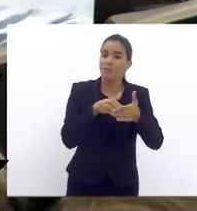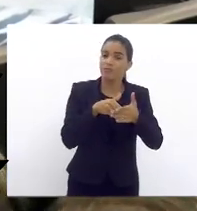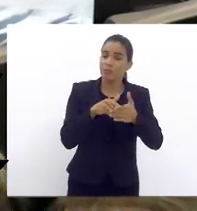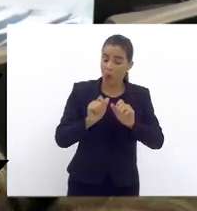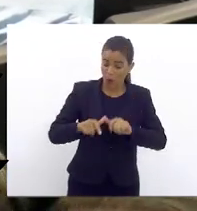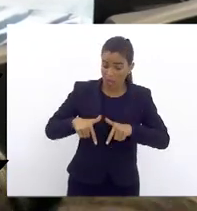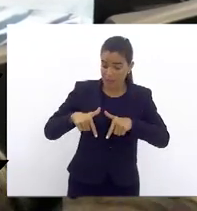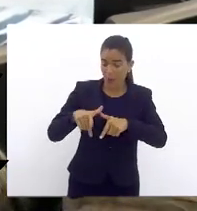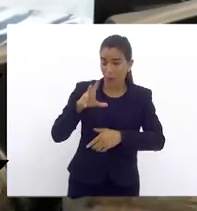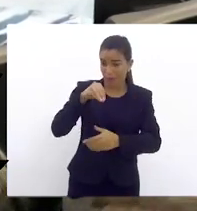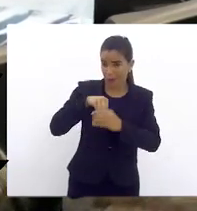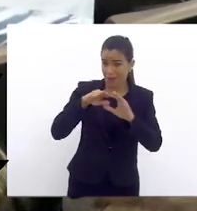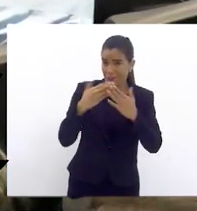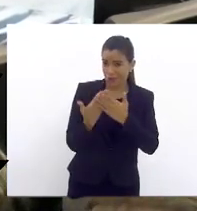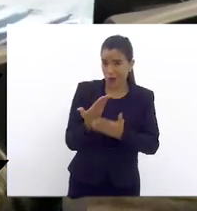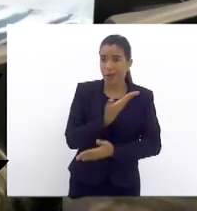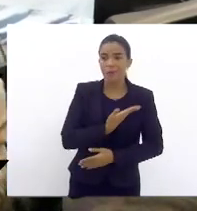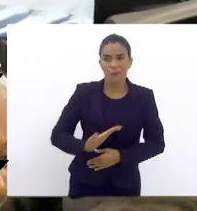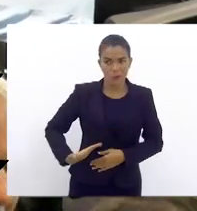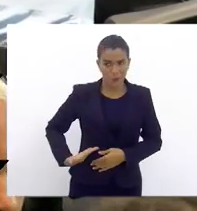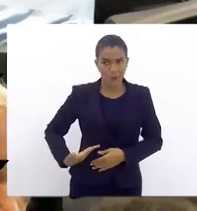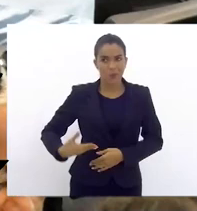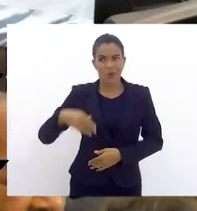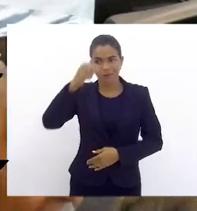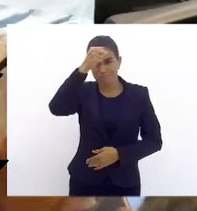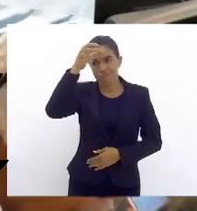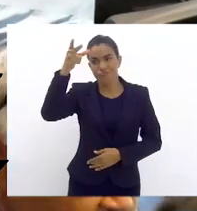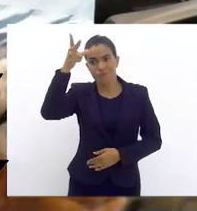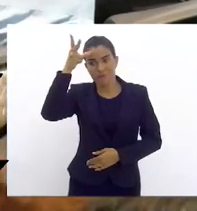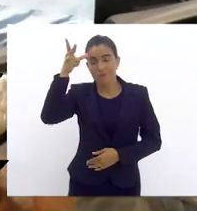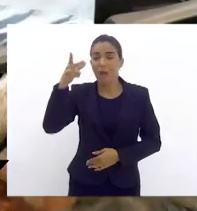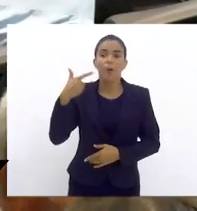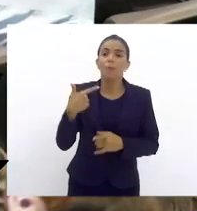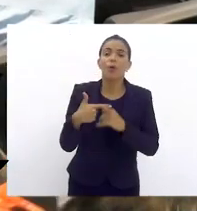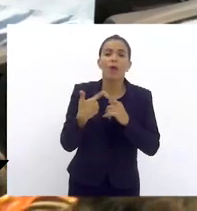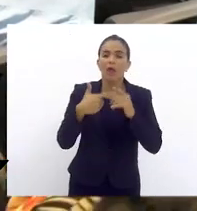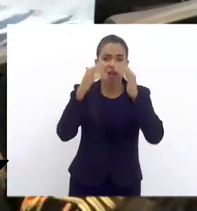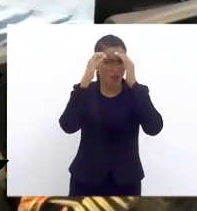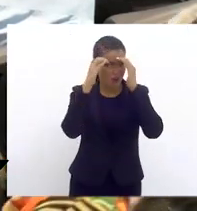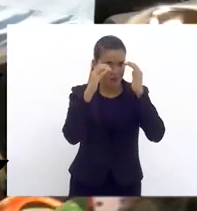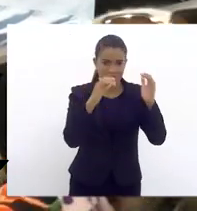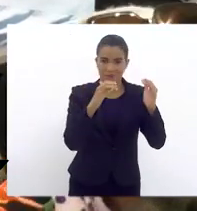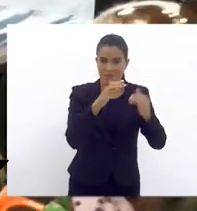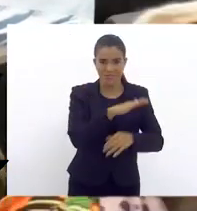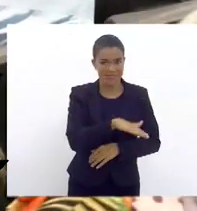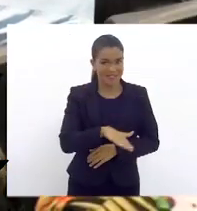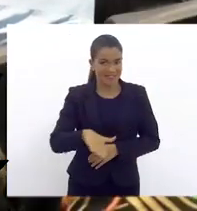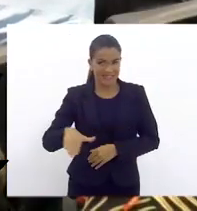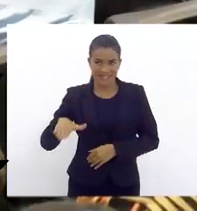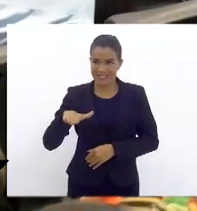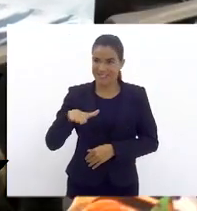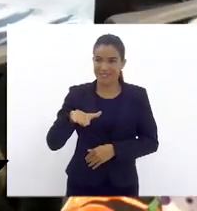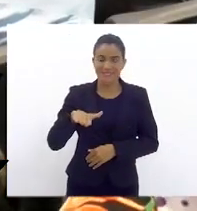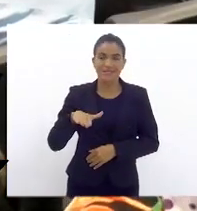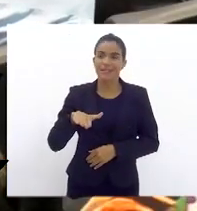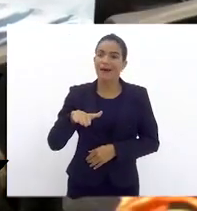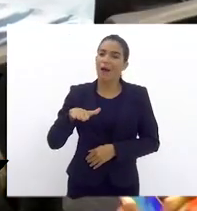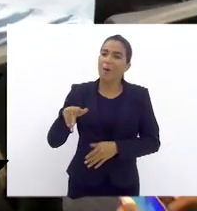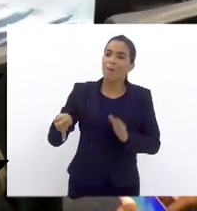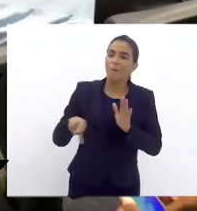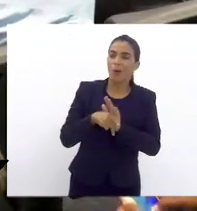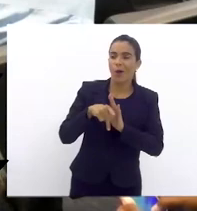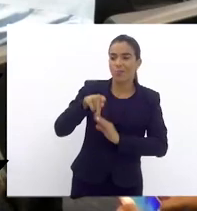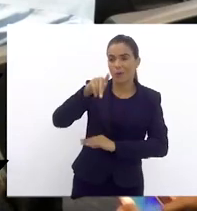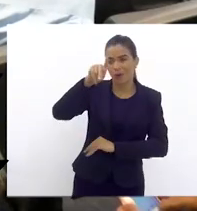dentro das escolas públicas municipais que não respeitam as crianças iniciadas na religião